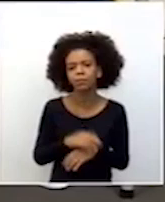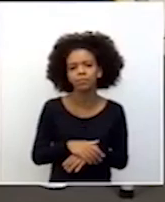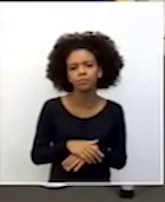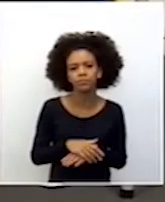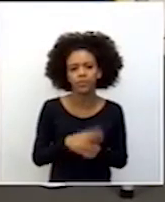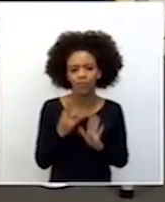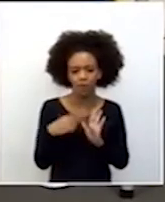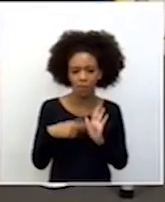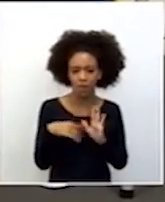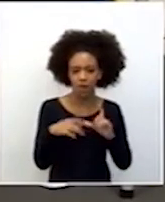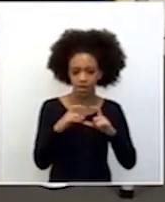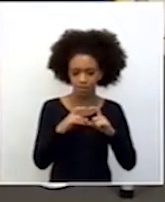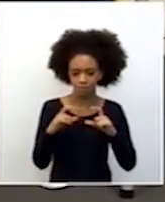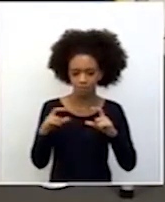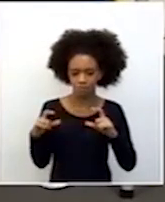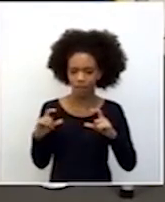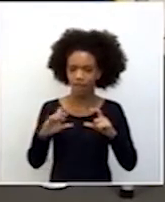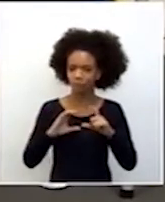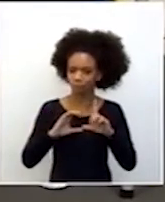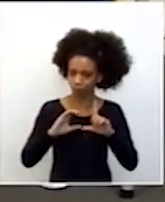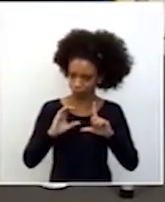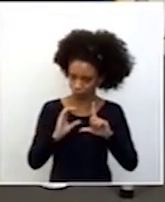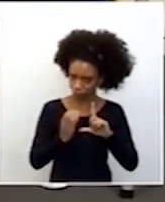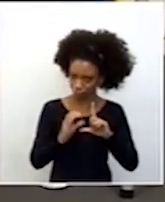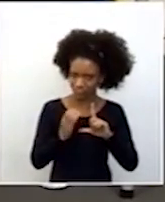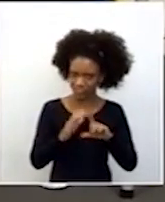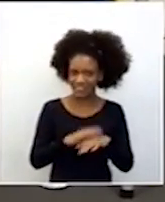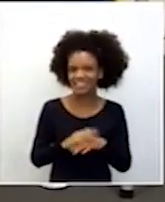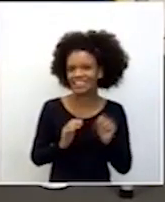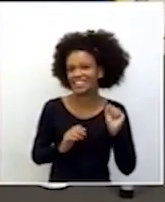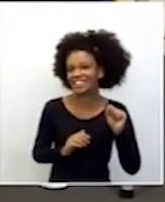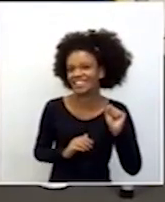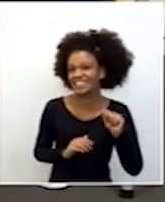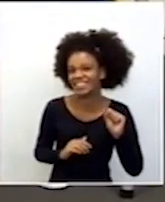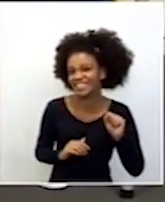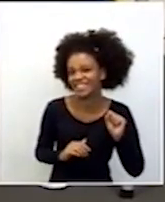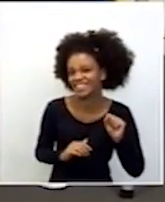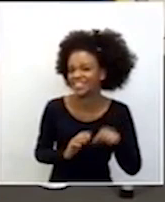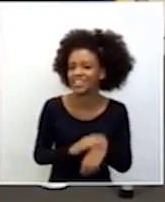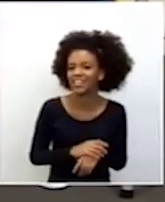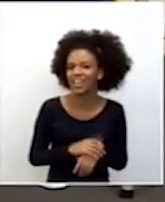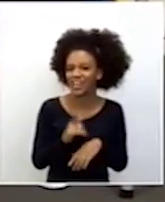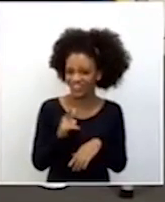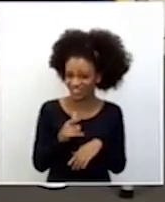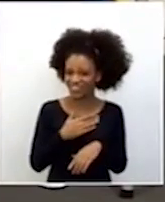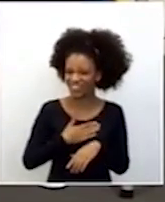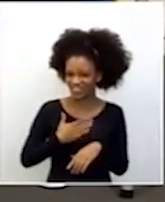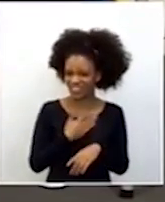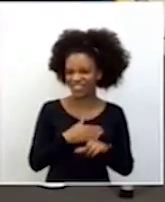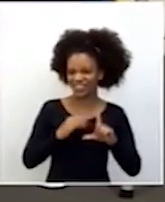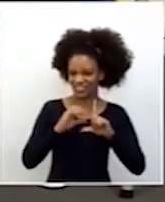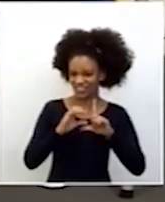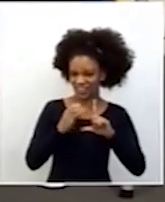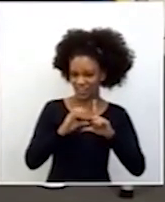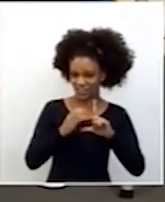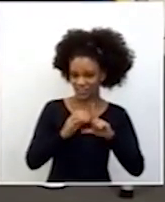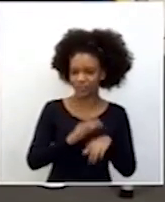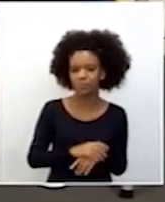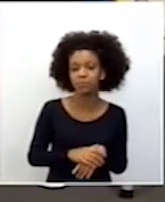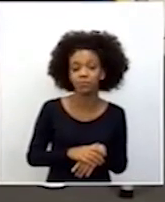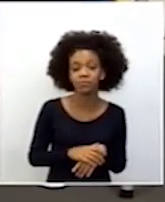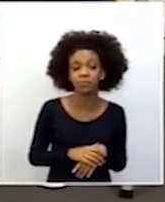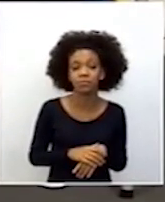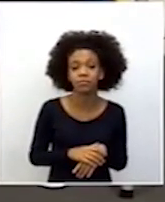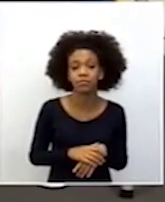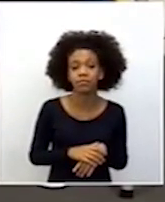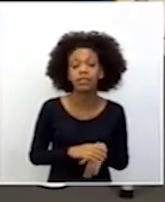ler charges. Sim, charges. Você encara esse convite, Luiz. Você está afim, você gosta de charges? A Ana Beatriz